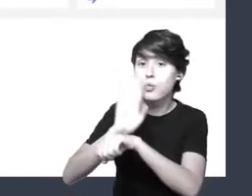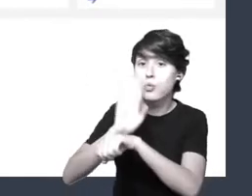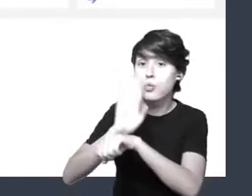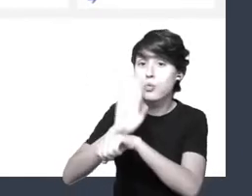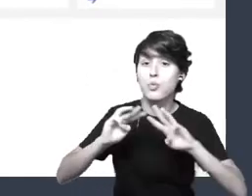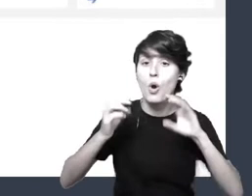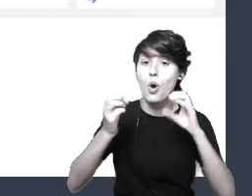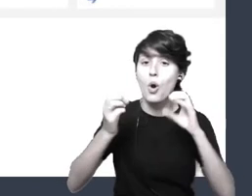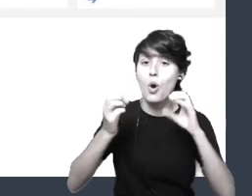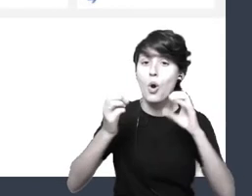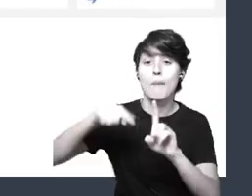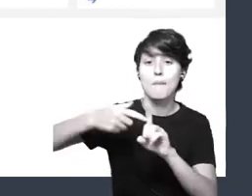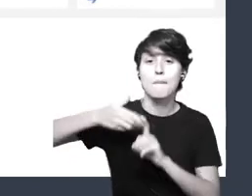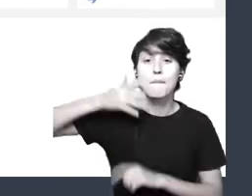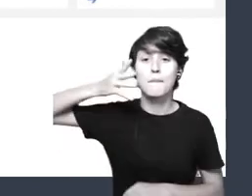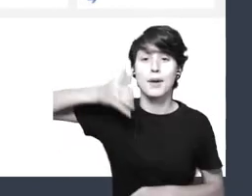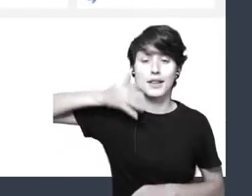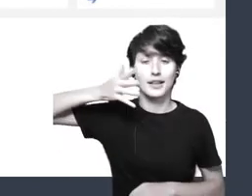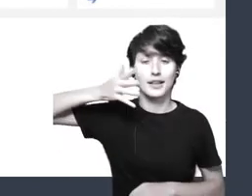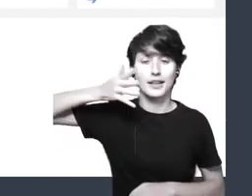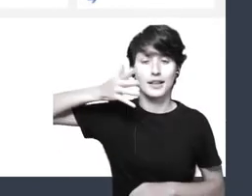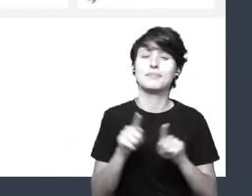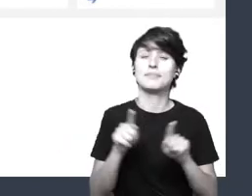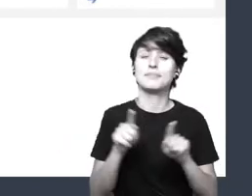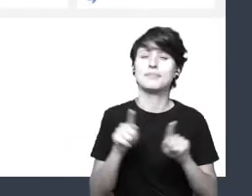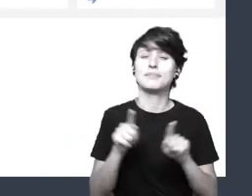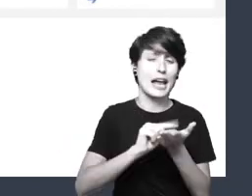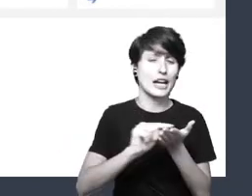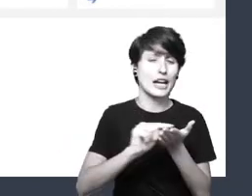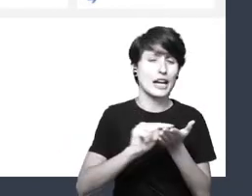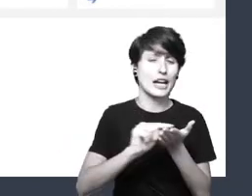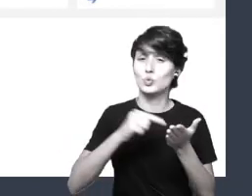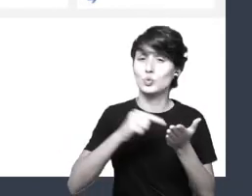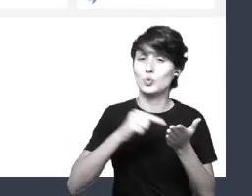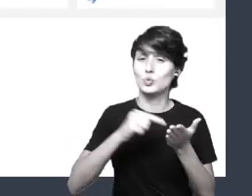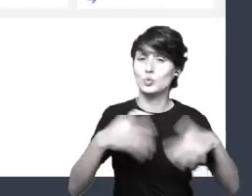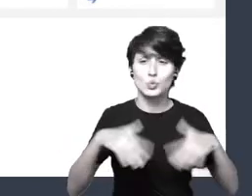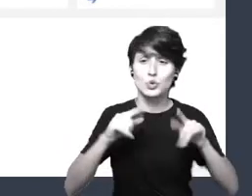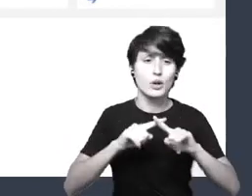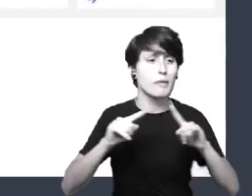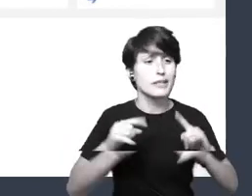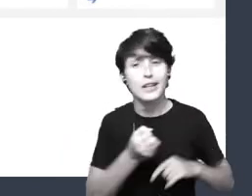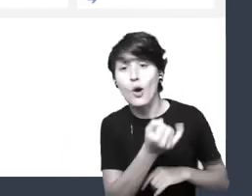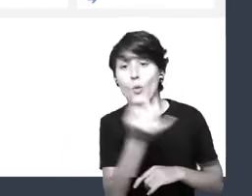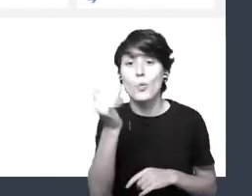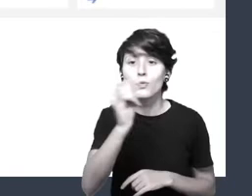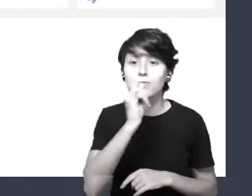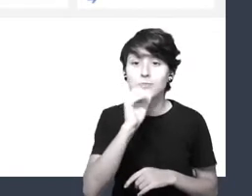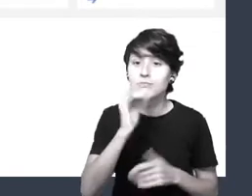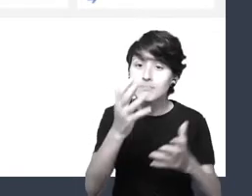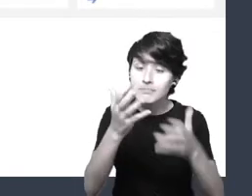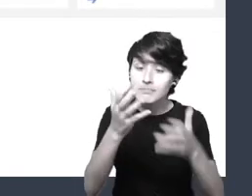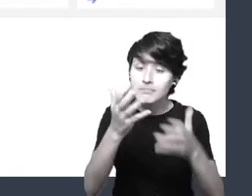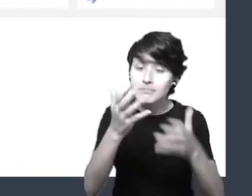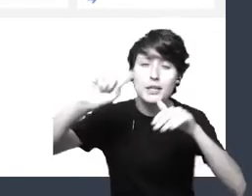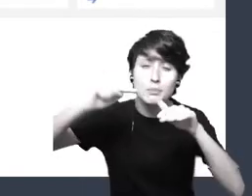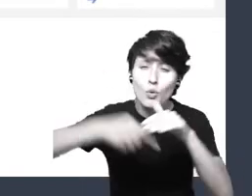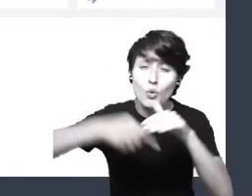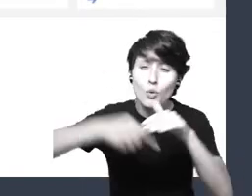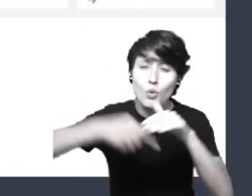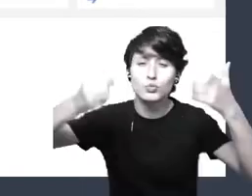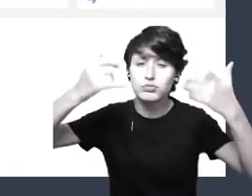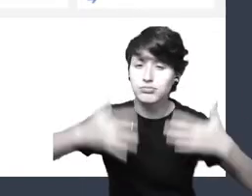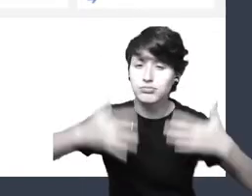tem os artigos sobre essa biblioteca, por exemplo. Tem muito mais coisa, mas esses são alguns exemplos. Então, se você quiser um pouco mais a fundo, também